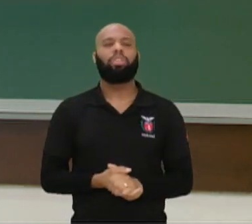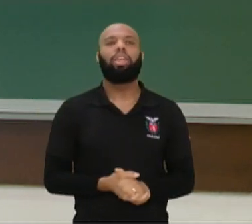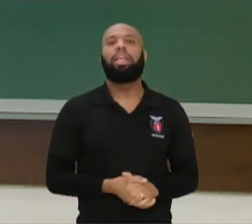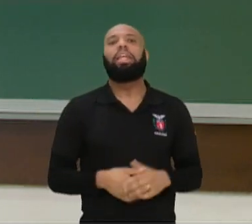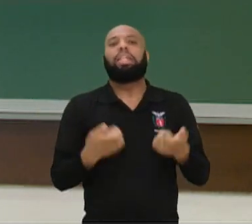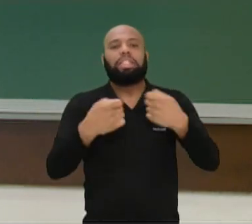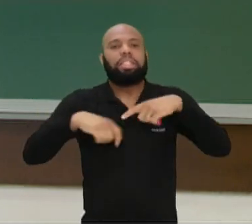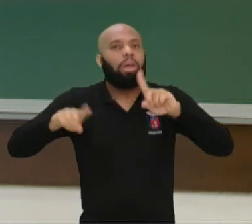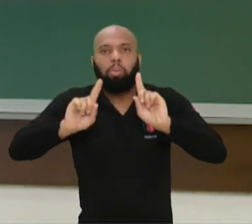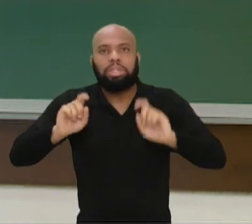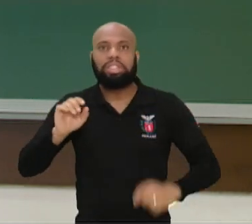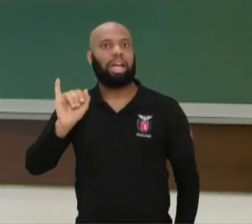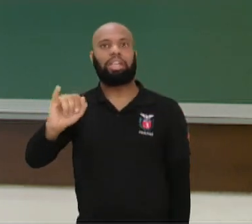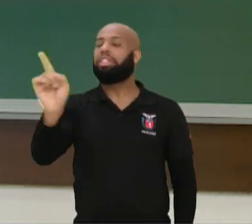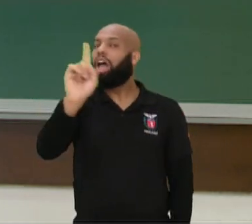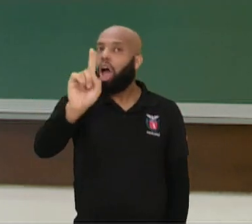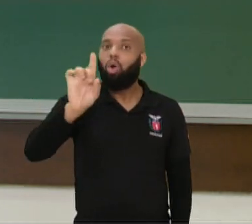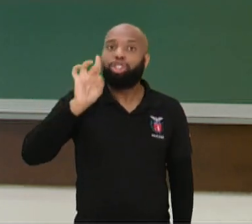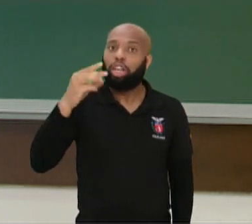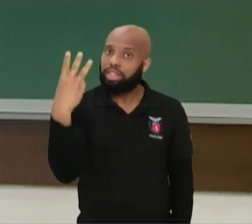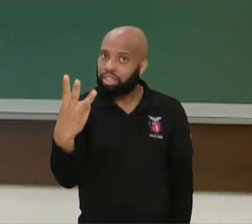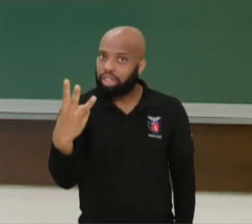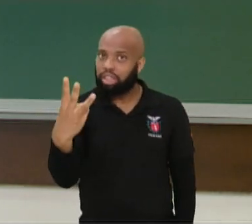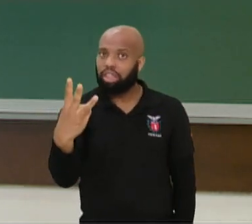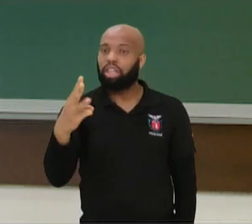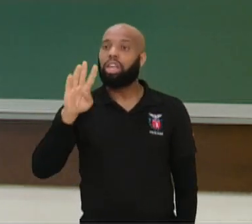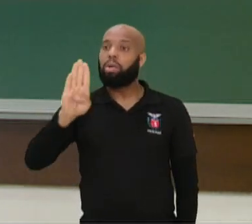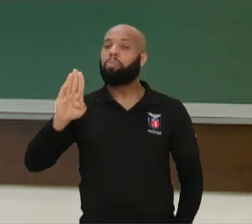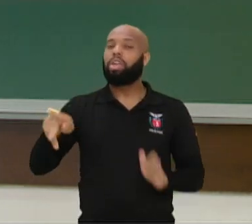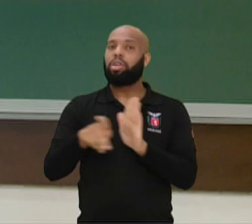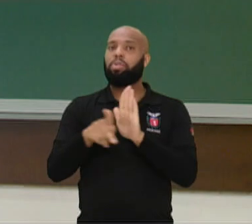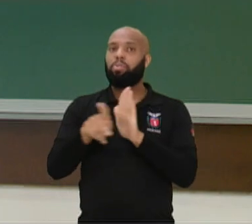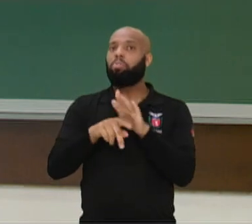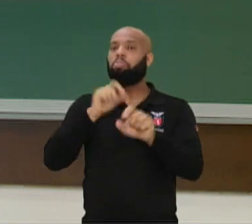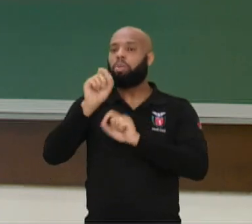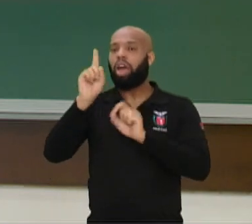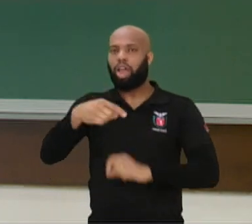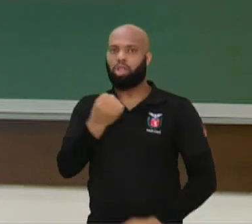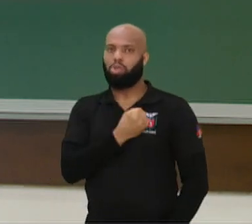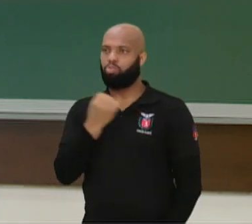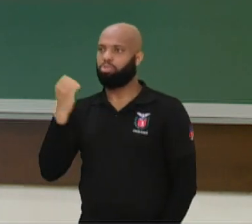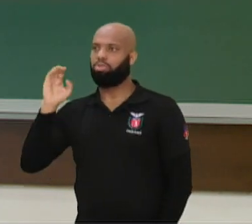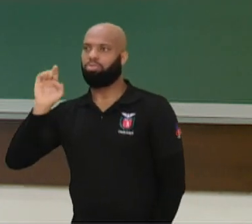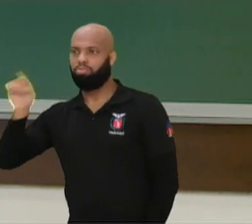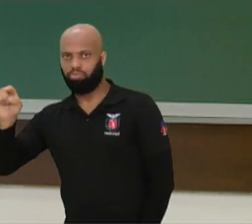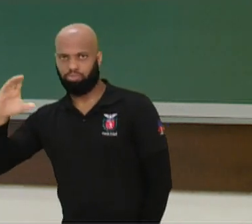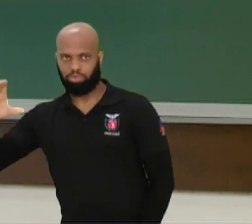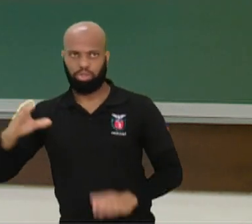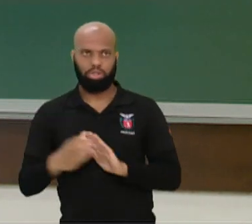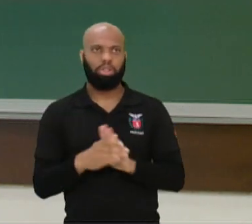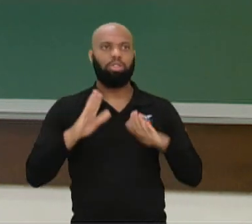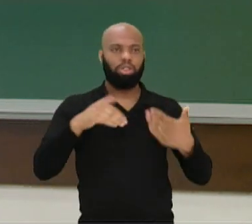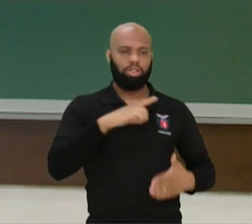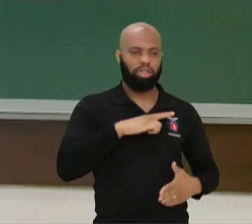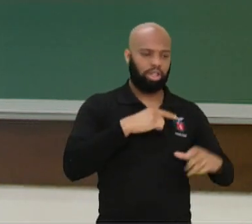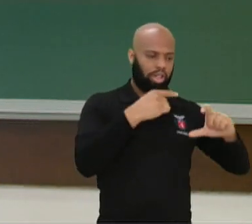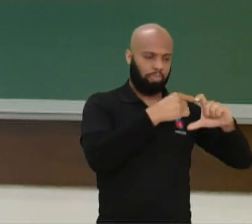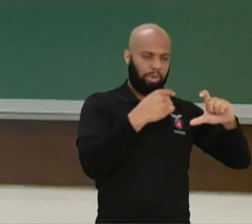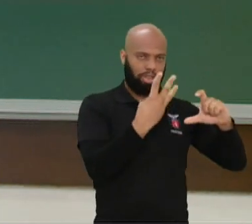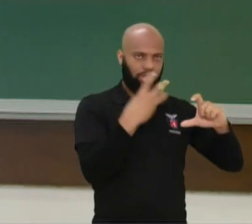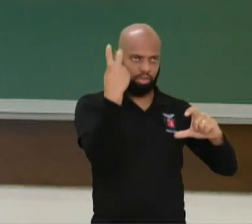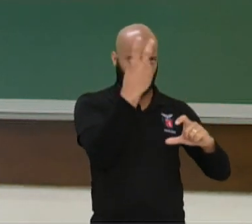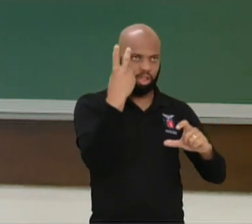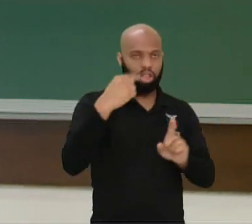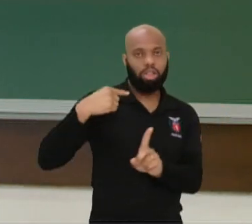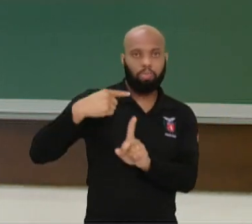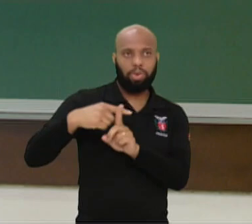3 não é 3i, tá? É o 3. O B é parte imaginária. Então, aqui menos 3 ao quadrado mais